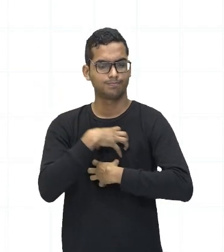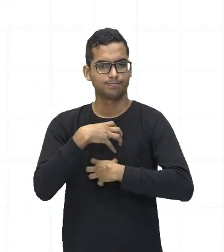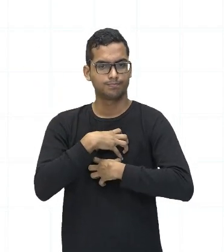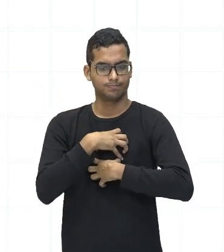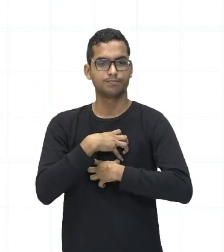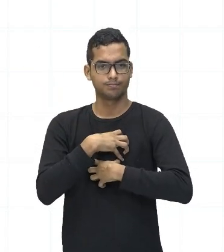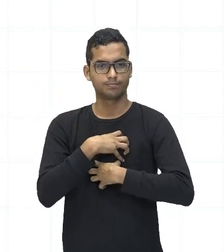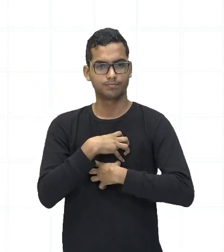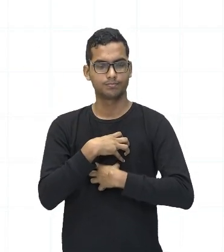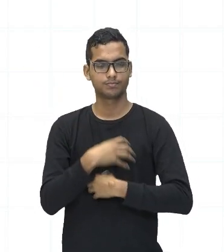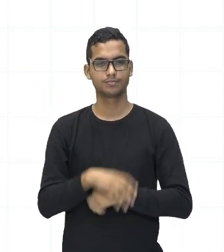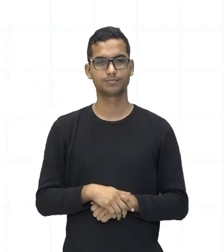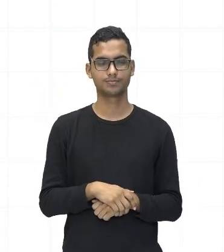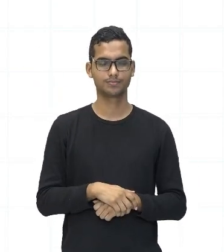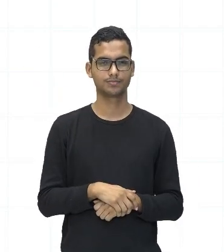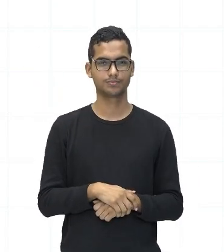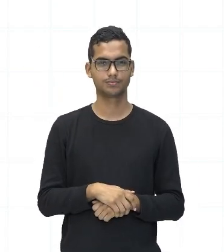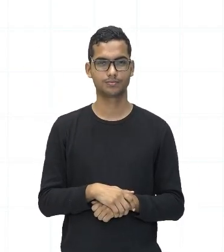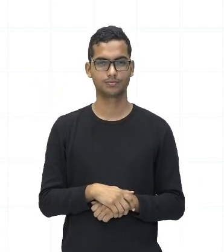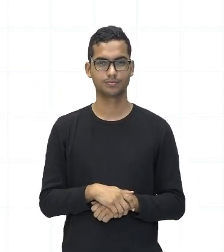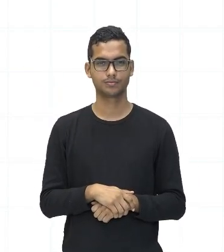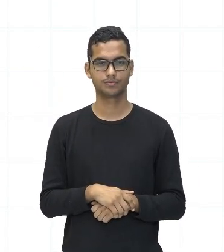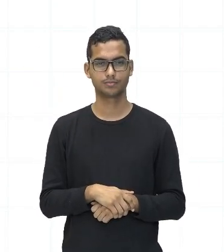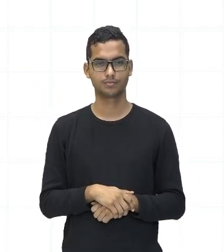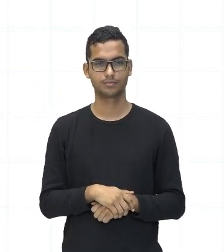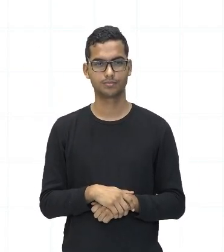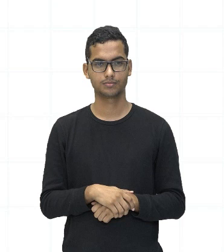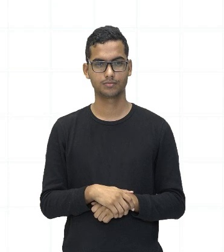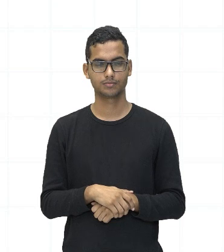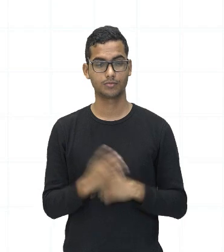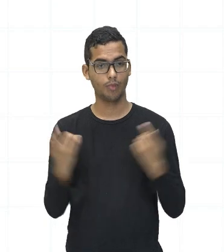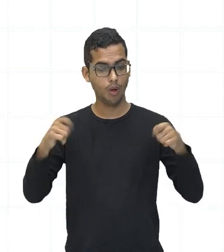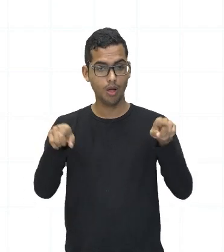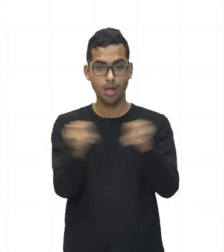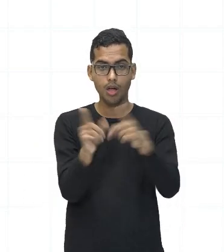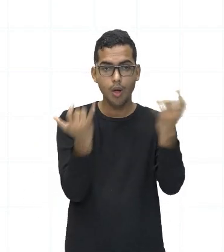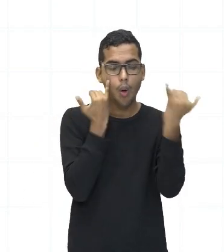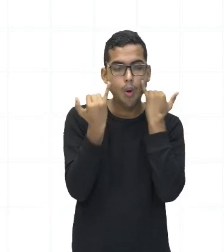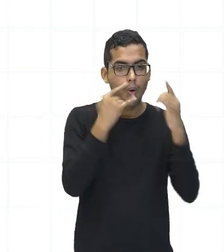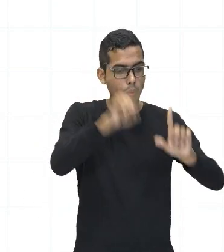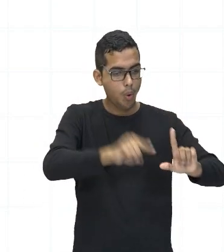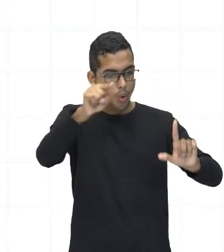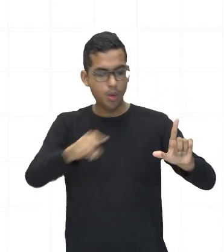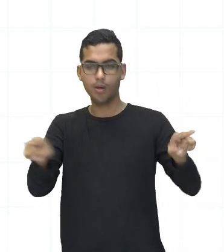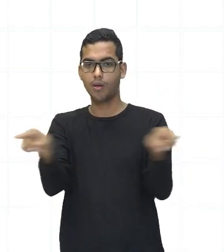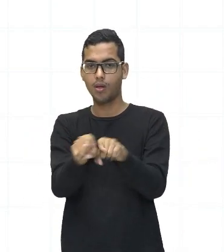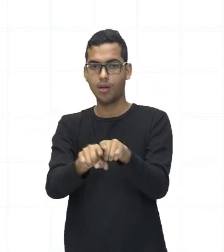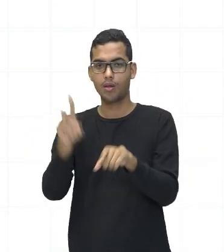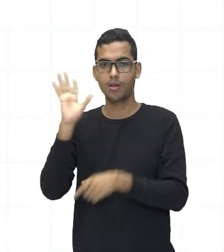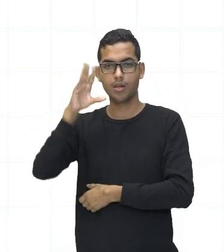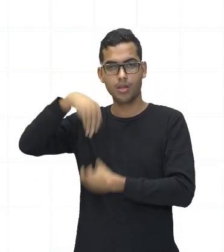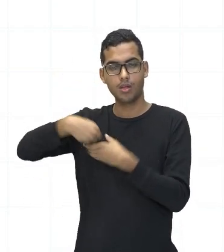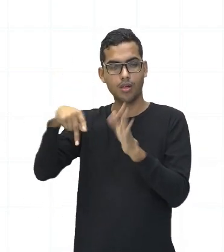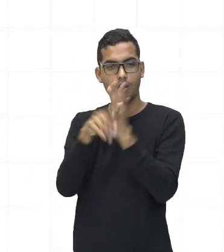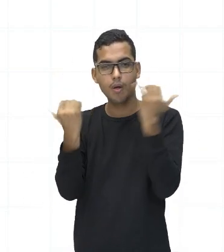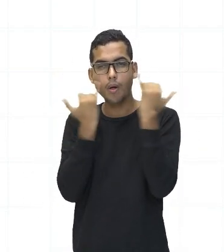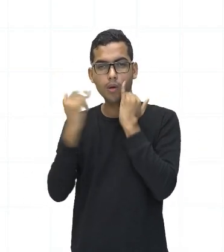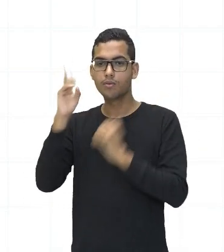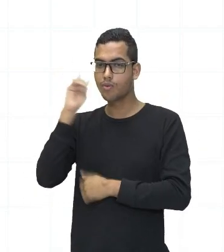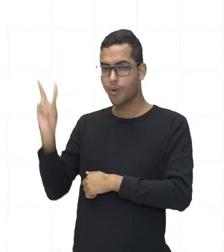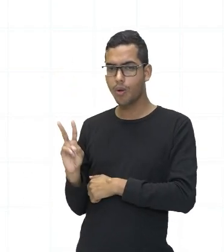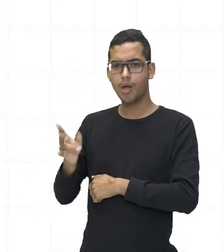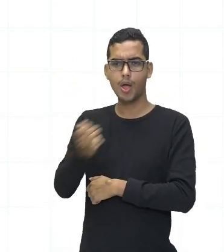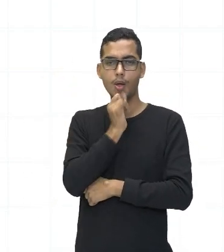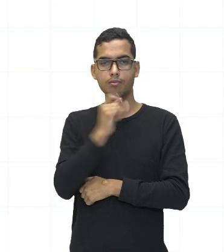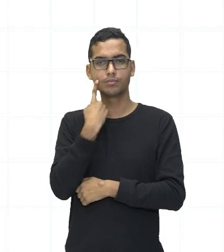a estratégia de convencimento. De novo, poderiam ser dados estatísticos, dados históricos, exemplo, como a gente viu no